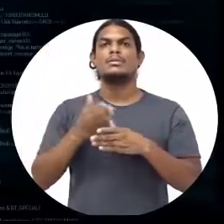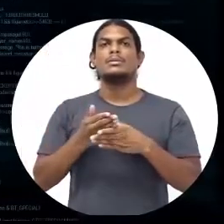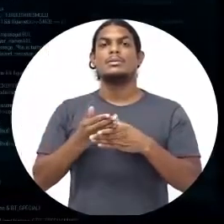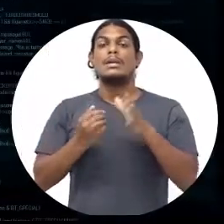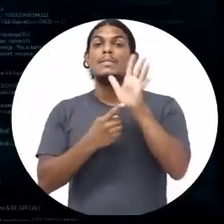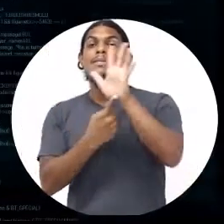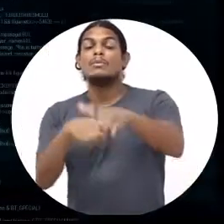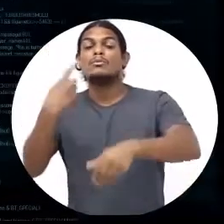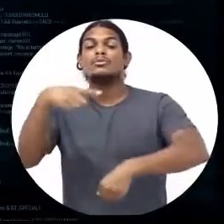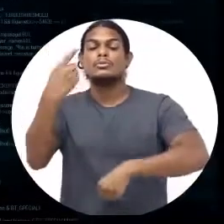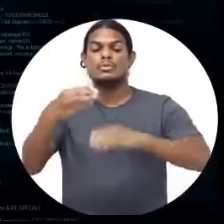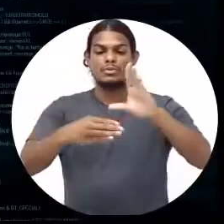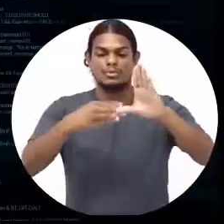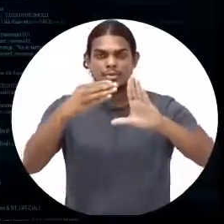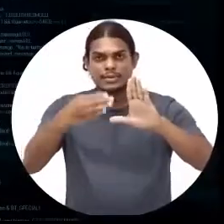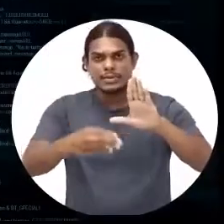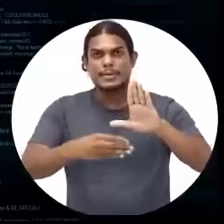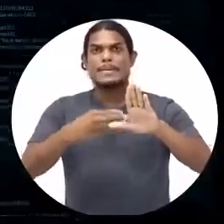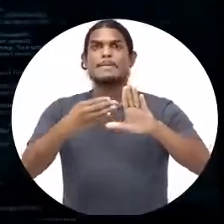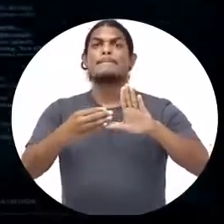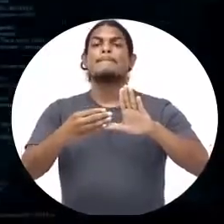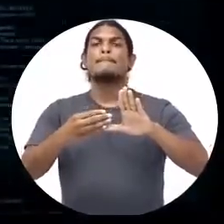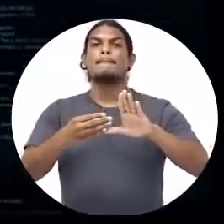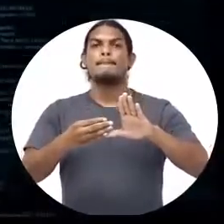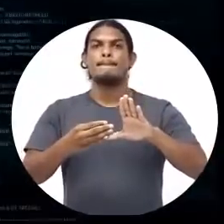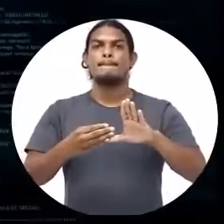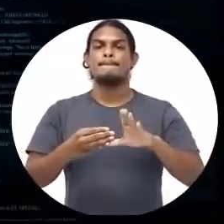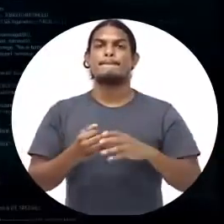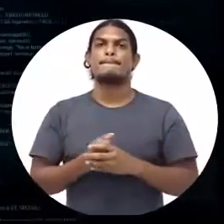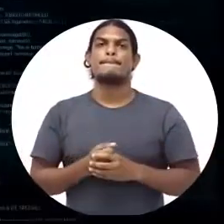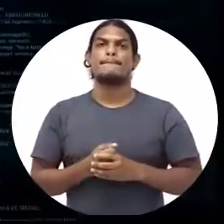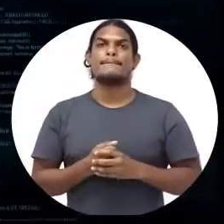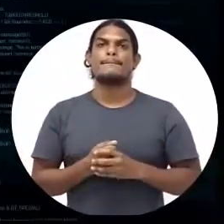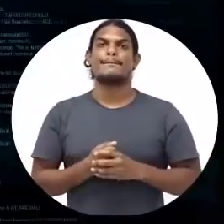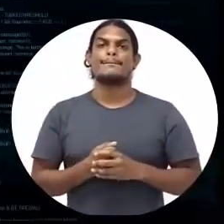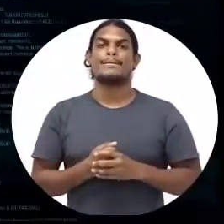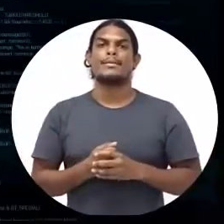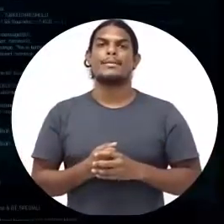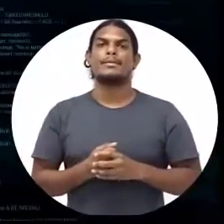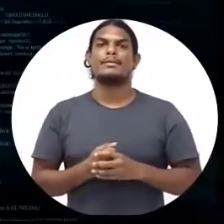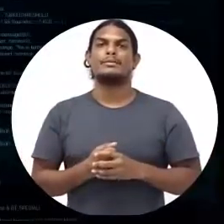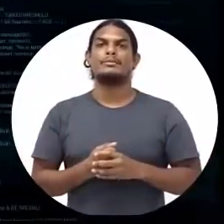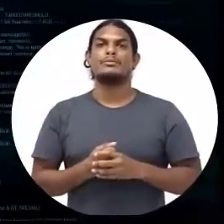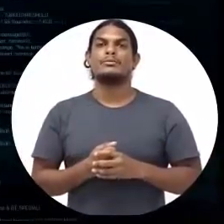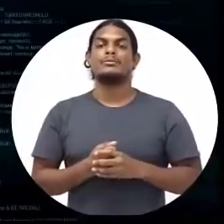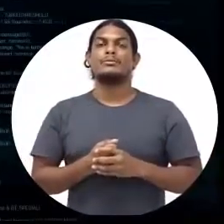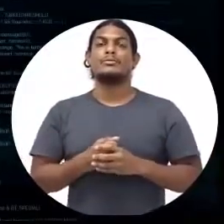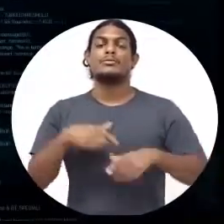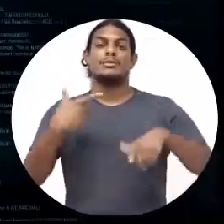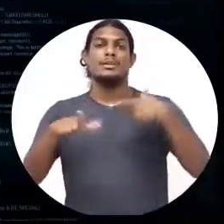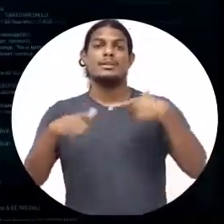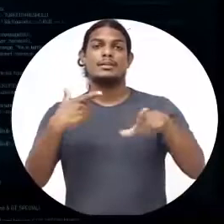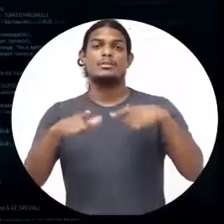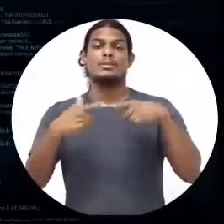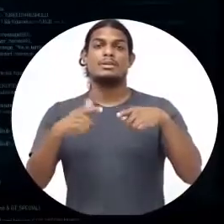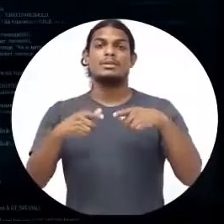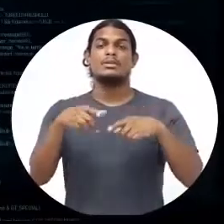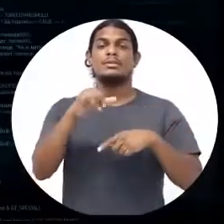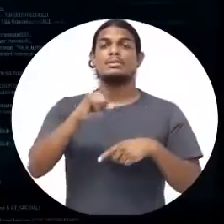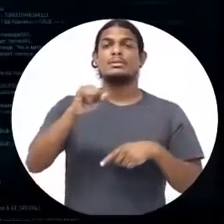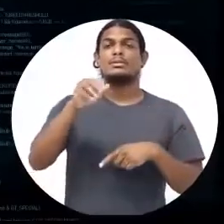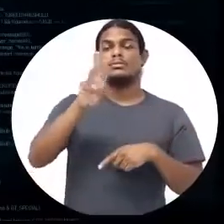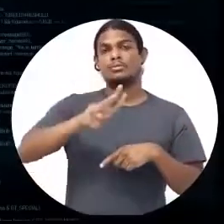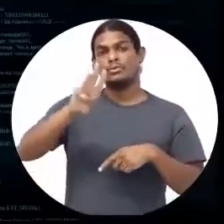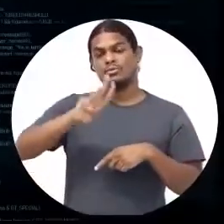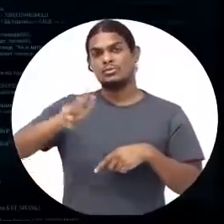uma outra página. Nesse caso, a página biografia. Então, quando a gente estiver trabalhando no nosso site, a gente vai usar esse